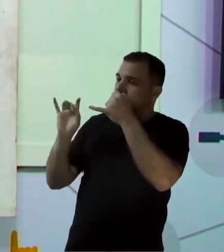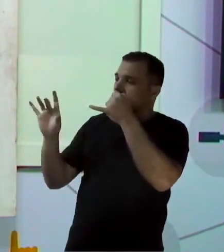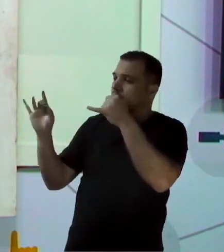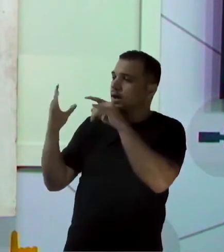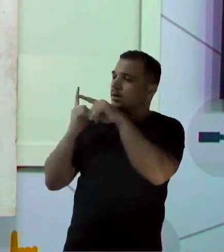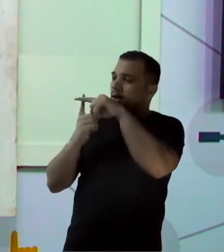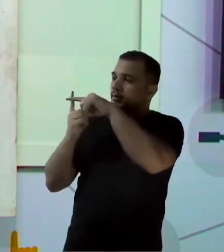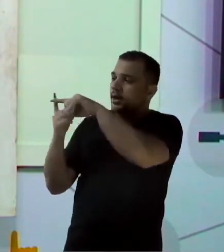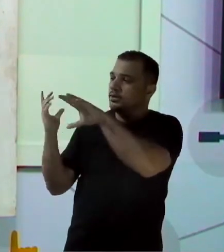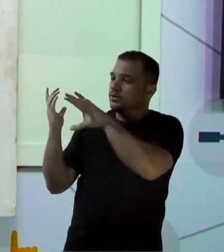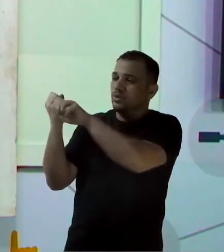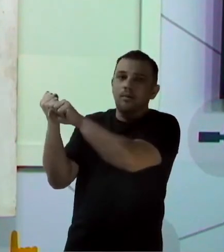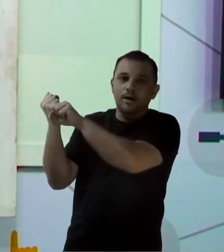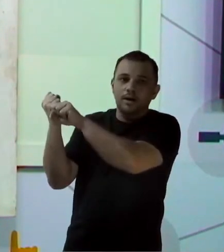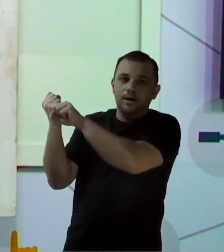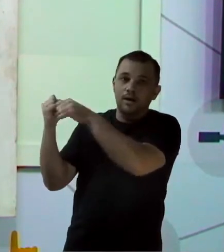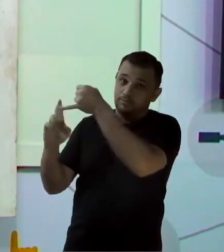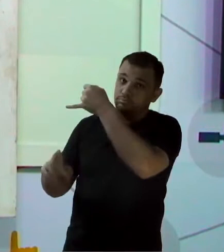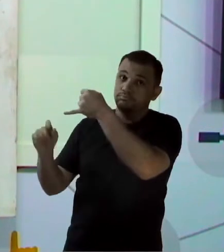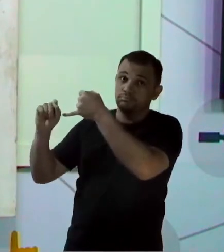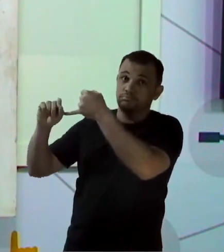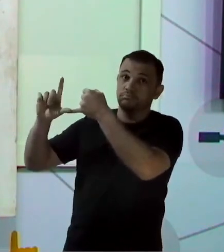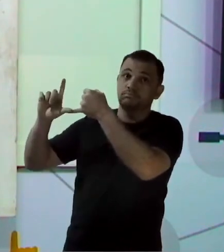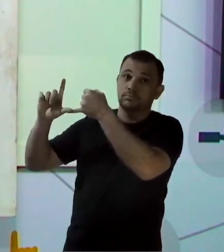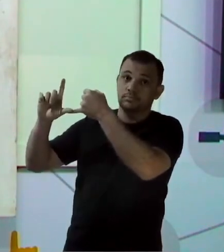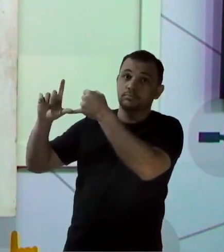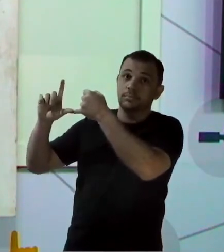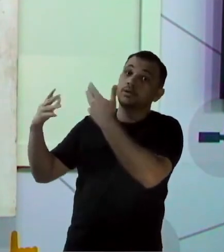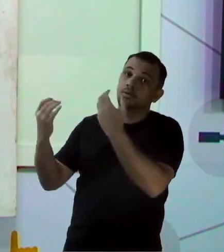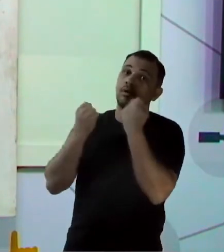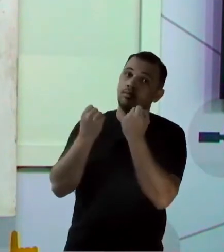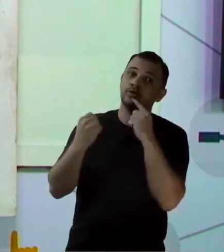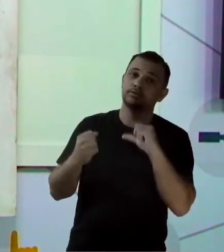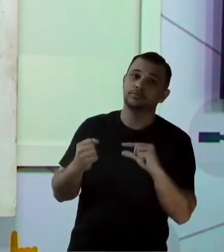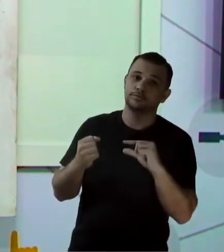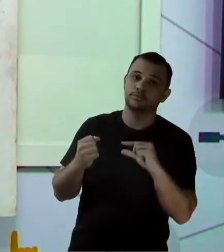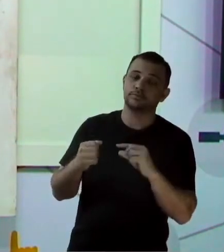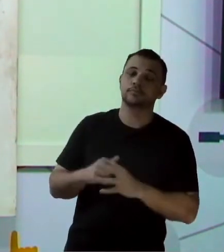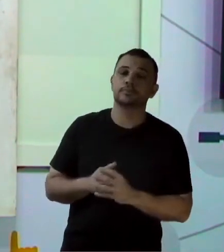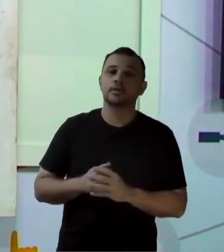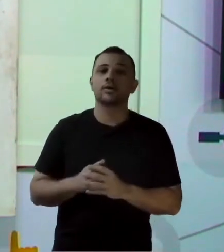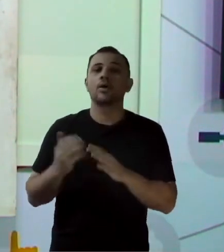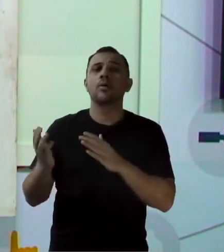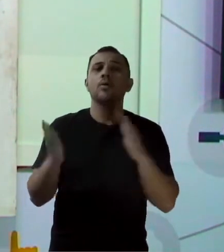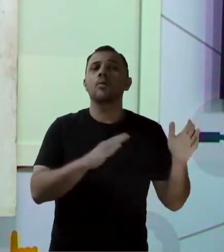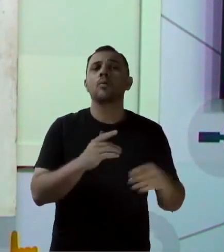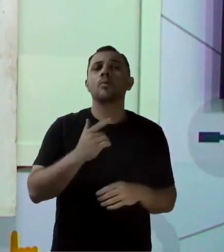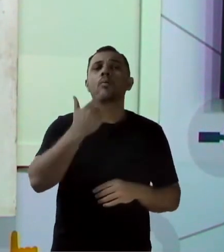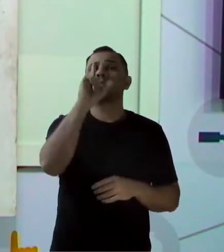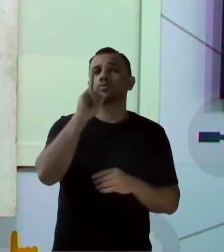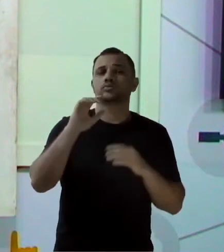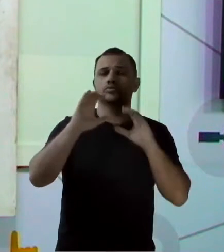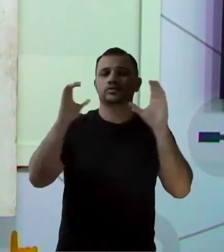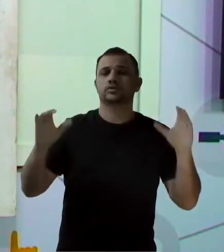correr. É isso que eles vão perguntar para vocês em prova. Tá? Tá. E o outro circuito, professor? Por que lá o outro circuito,